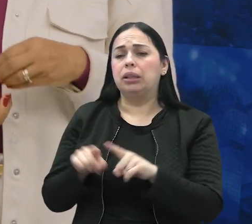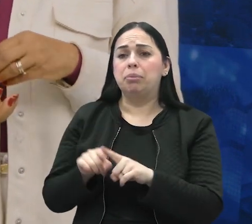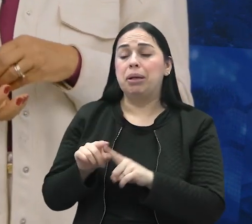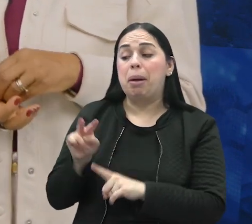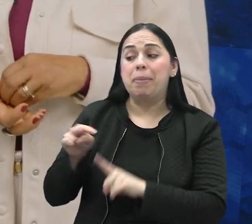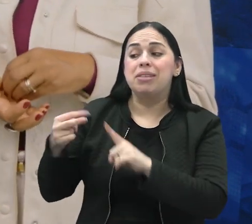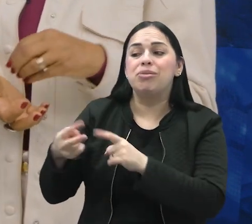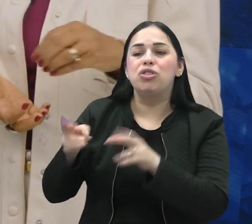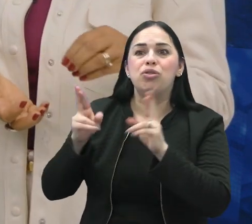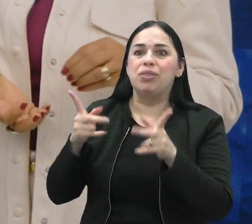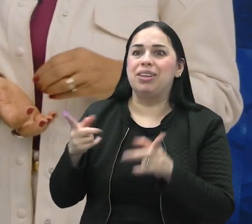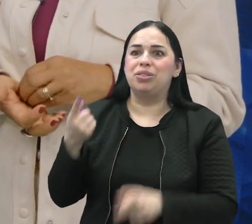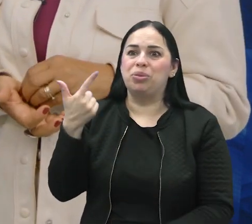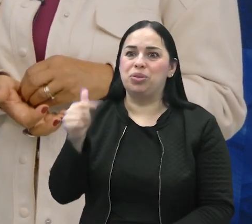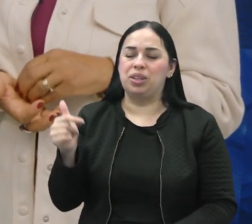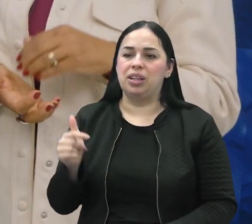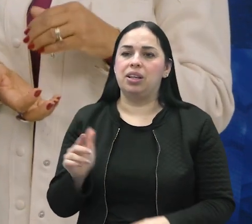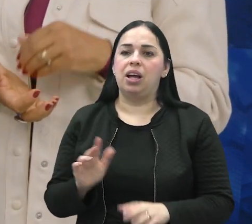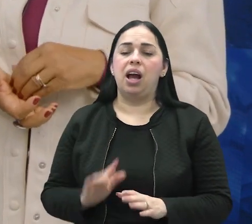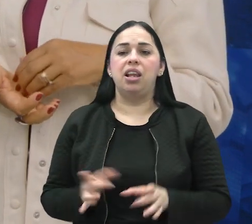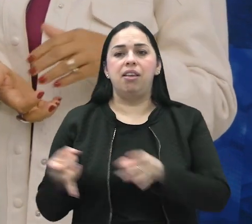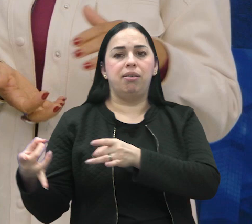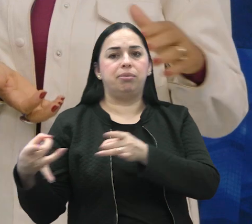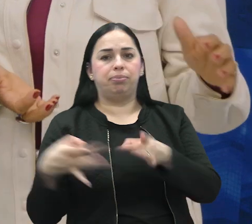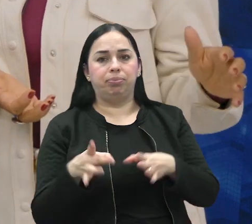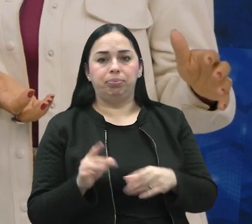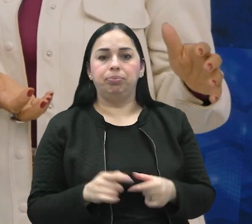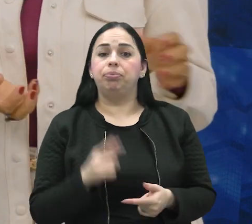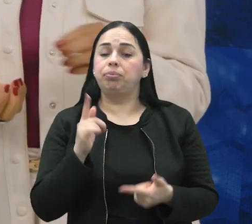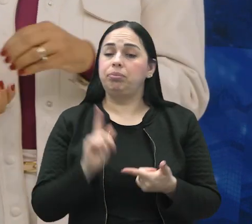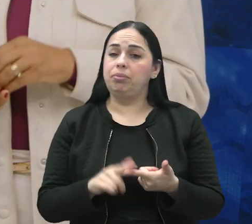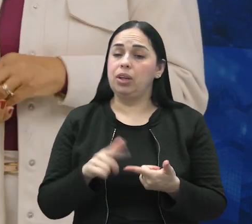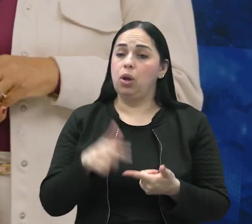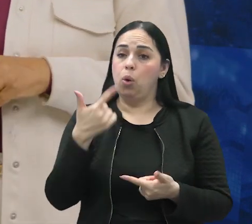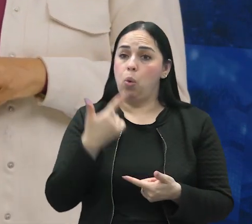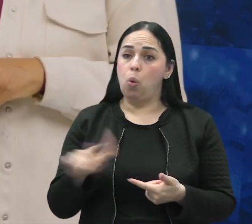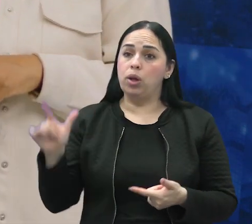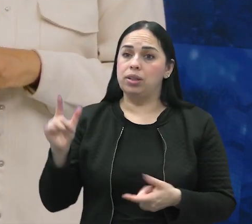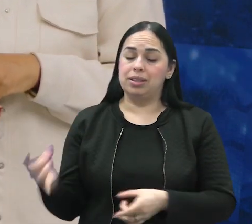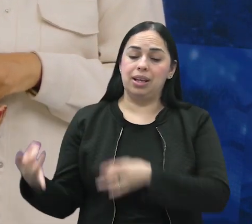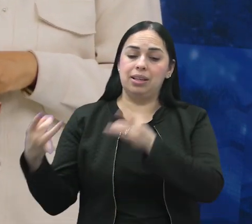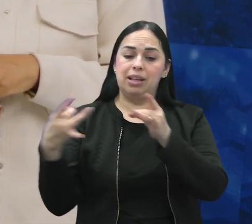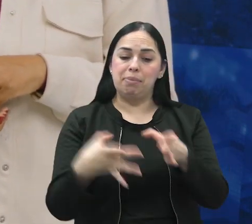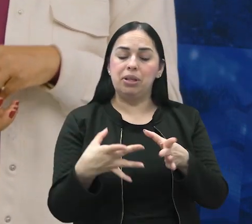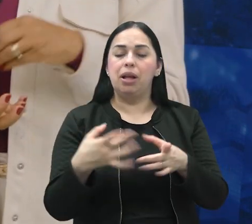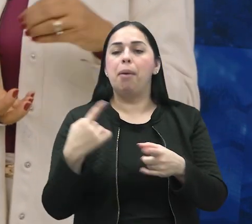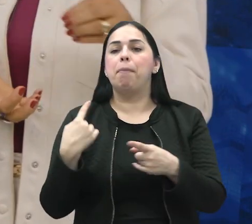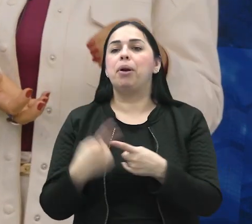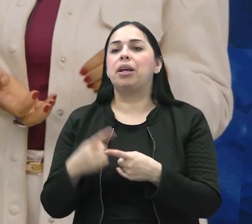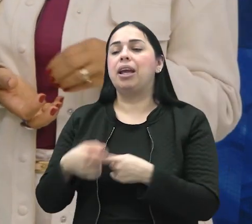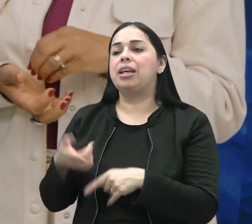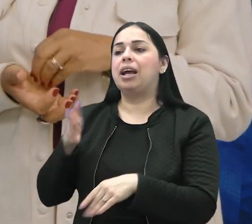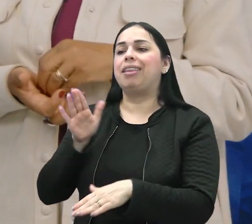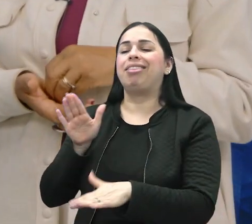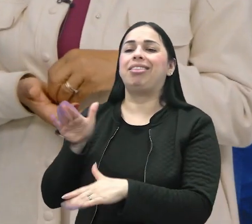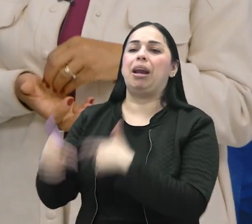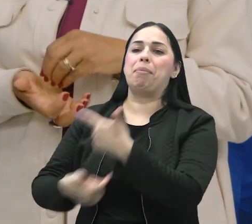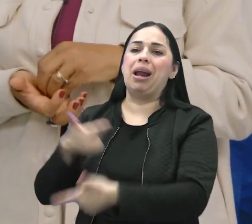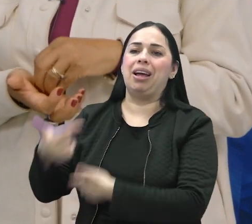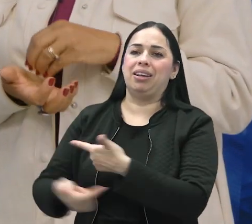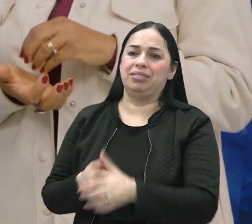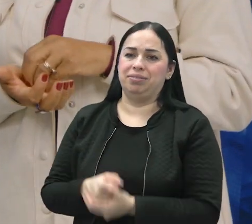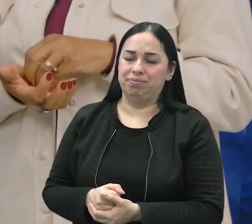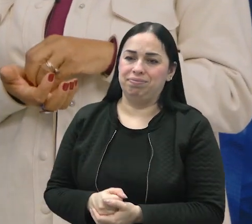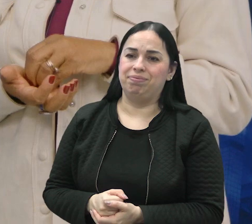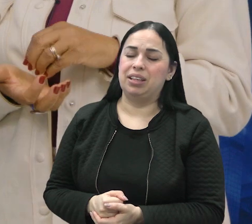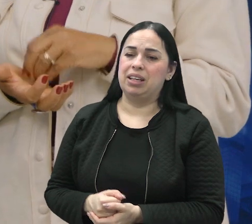olhar diferenciado para essas dificuldades. Então, ele saía. O outro aspecto é que muitos saíam para ajudar na renda familiar